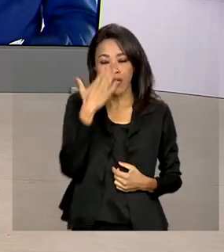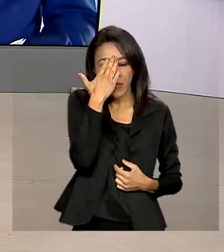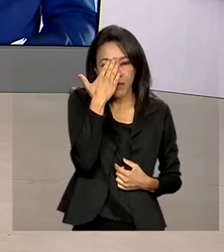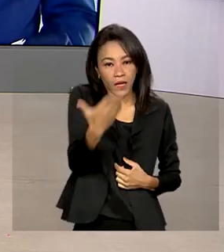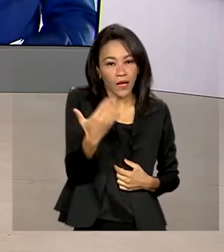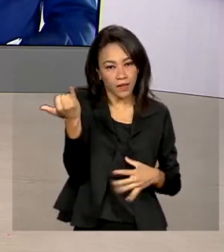informações.